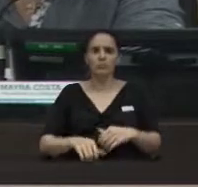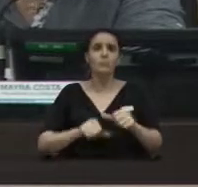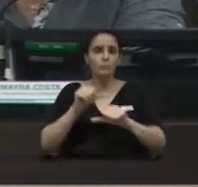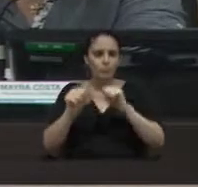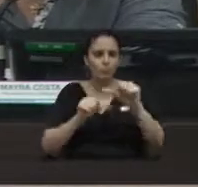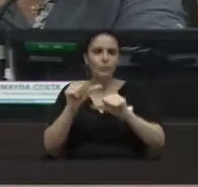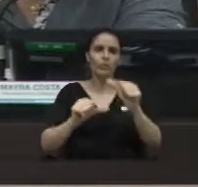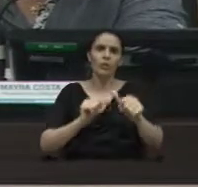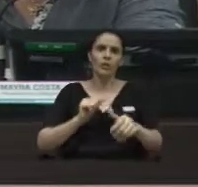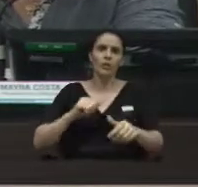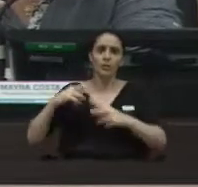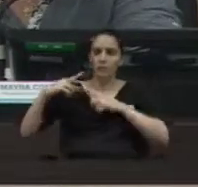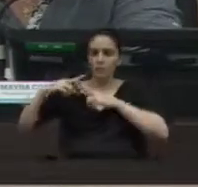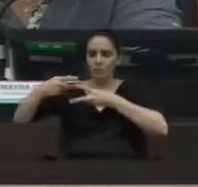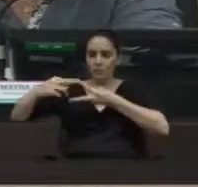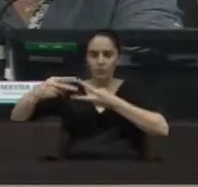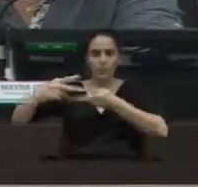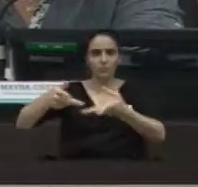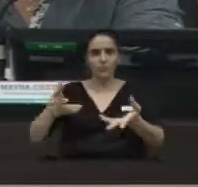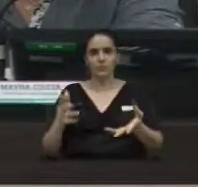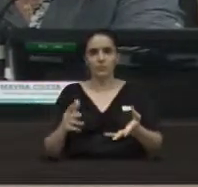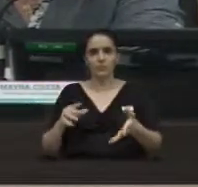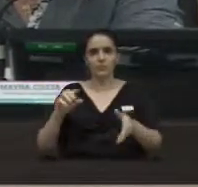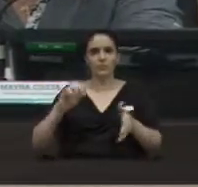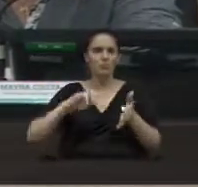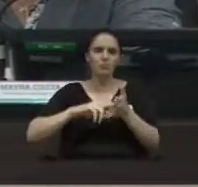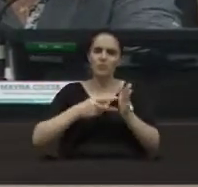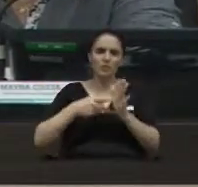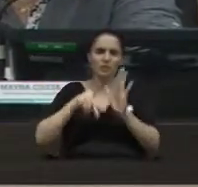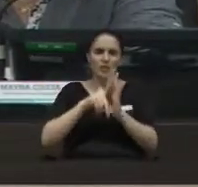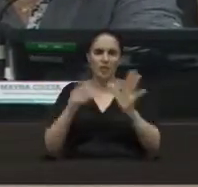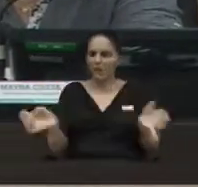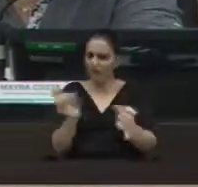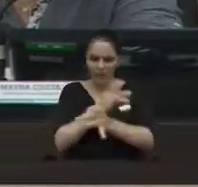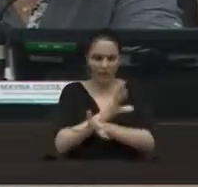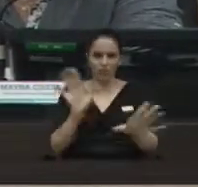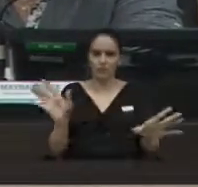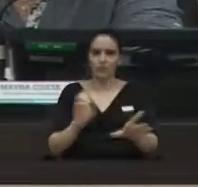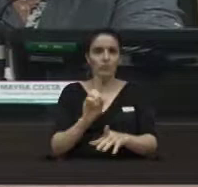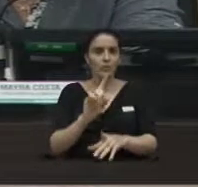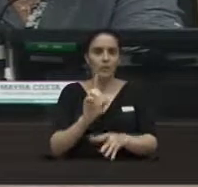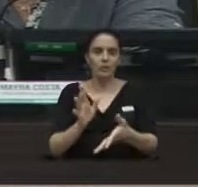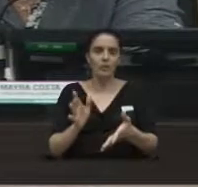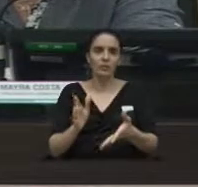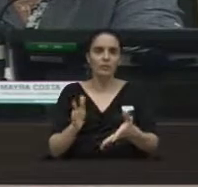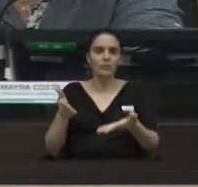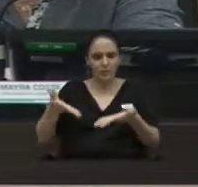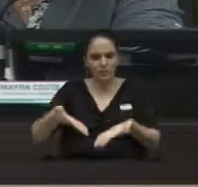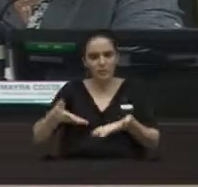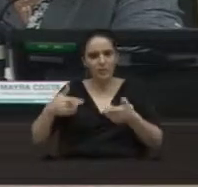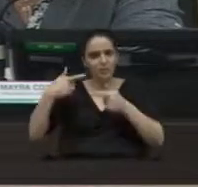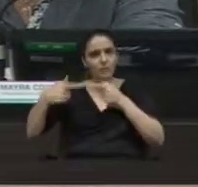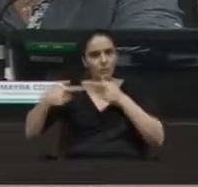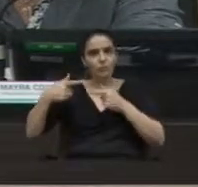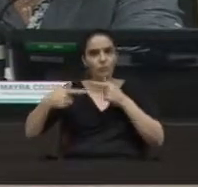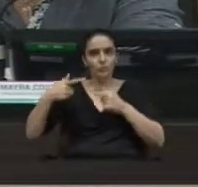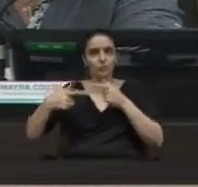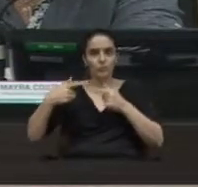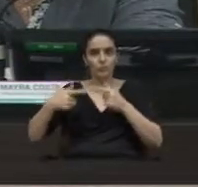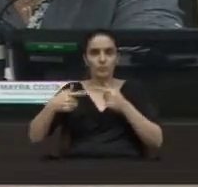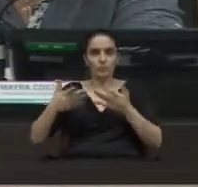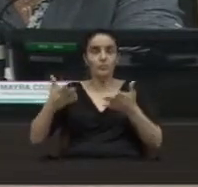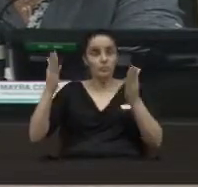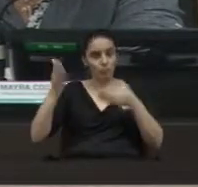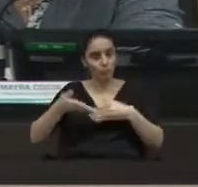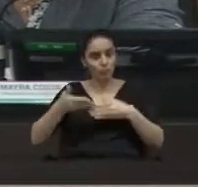é um envelope fechado, lacrado e acabado. Nós estamos aqui discutindo, já fizemos algumas